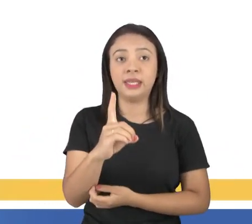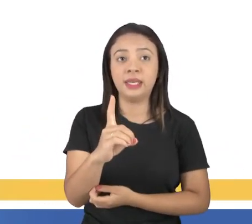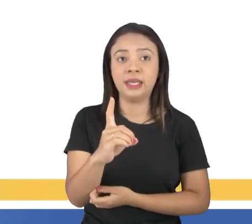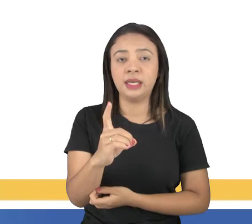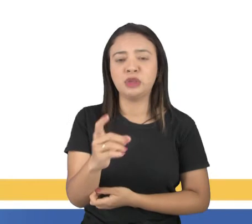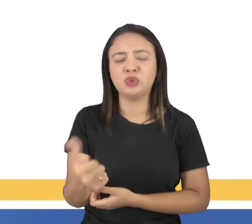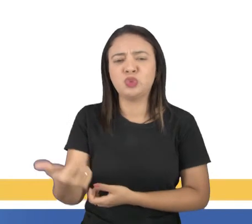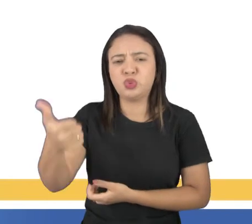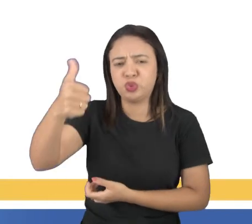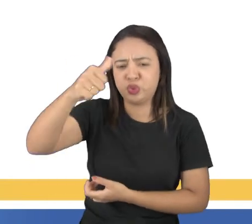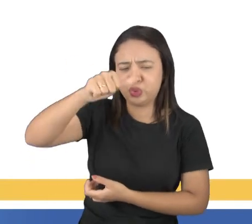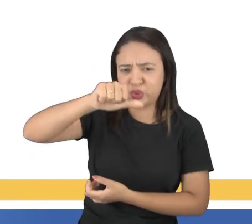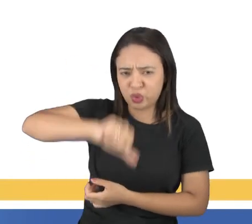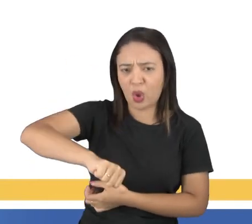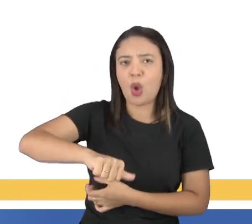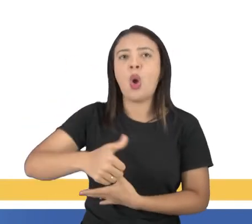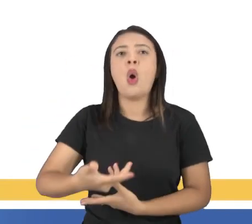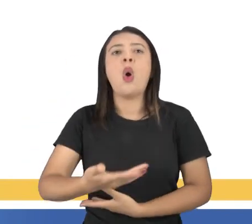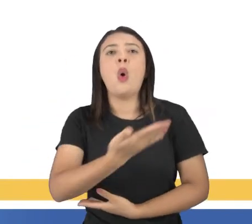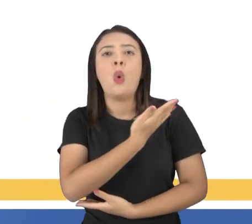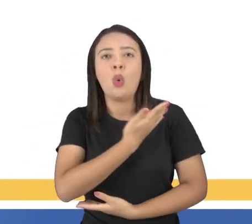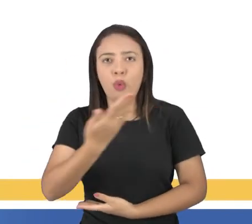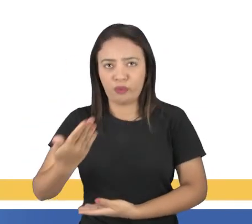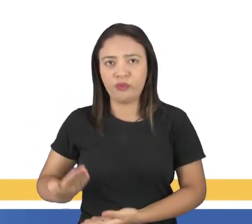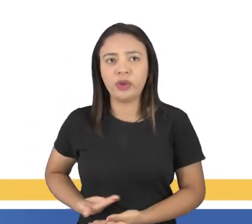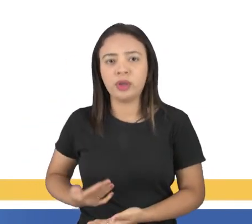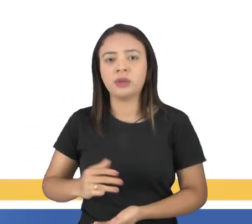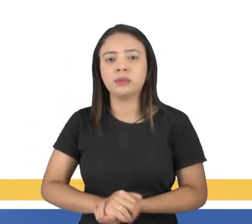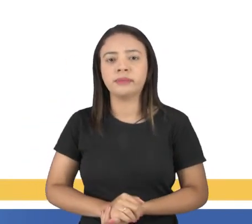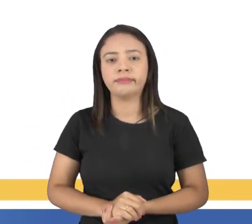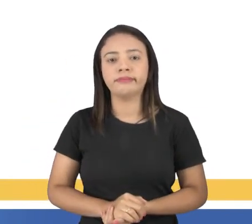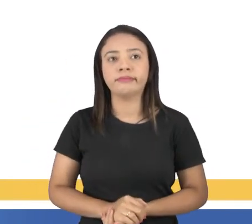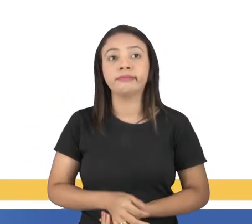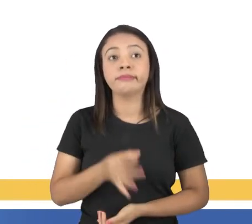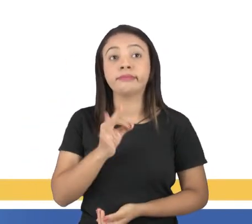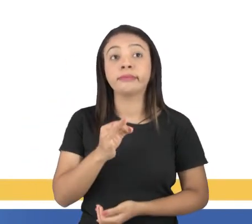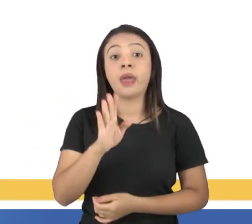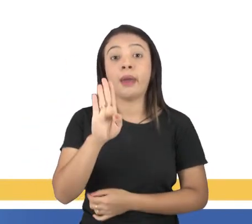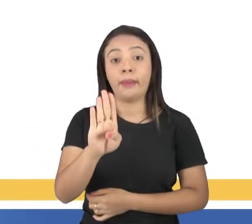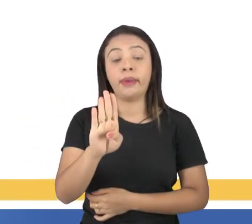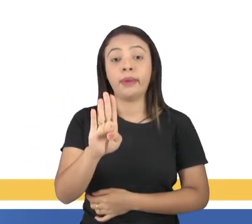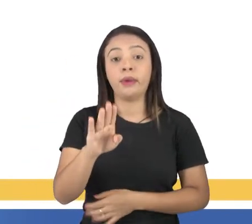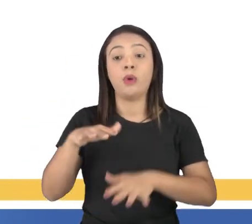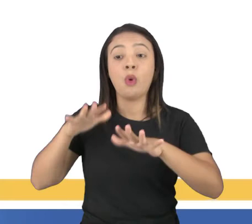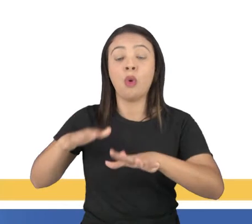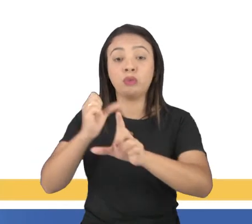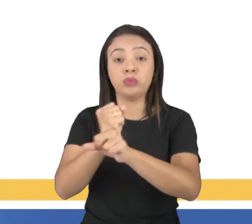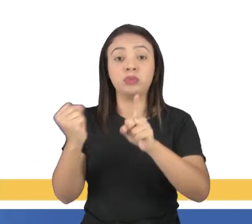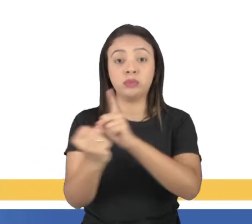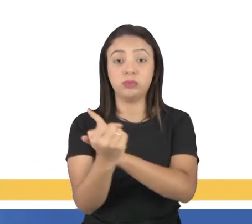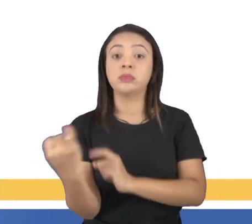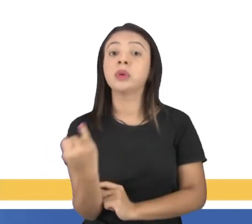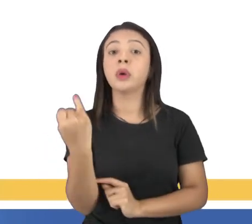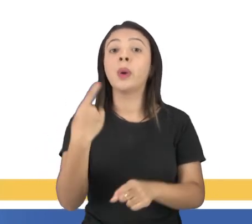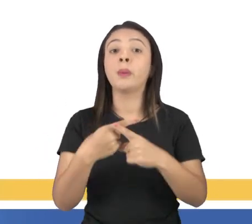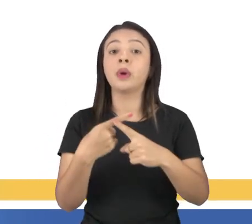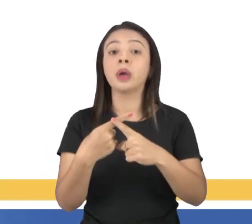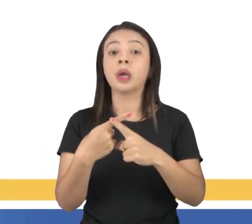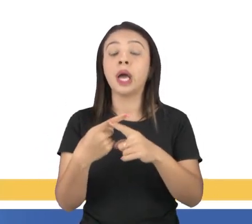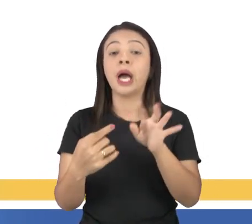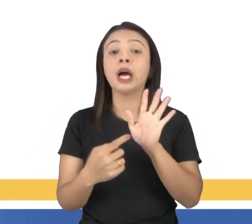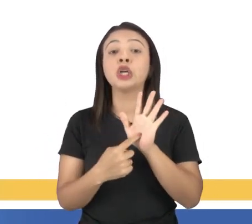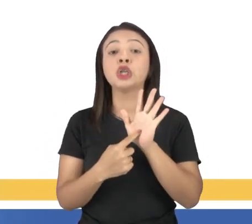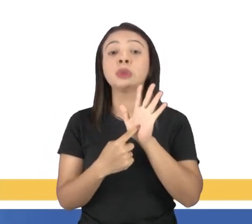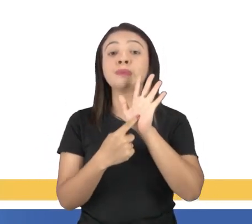críticas e manifestações. A alternativa certa é a letra B, certo? Esses movimentos sociais são importantes porque vão tornar